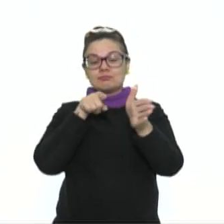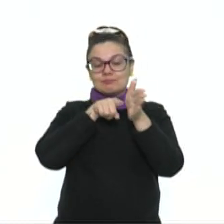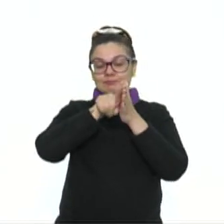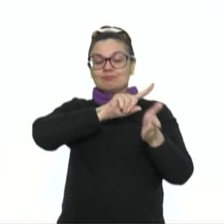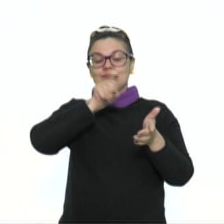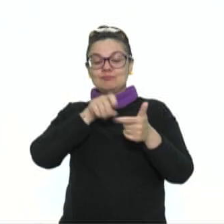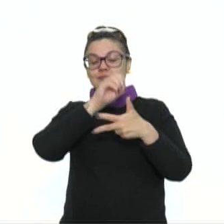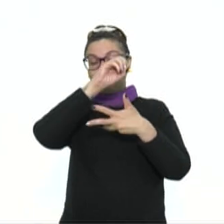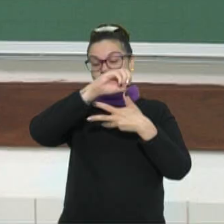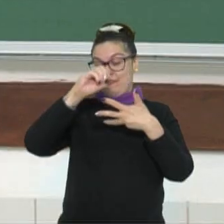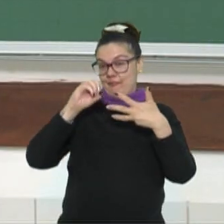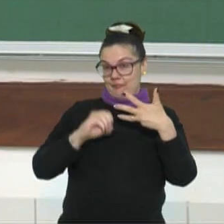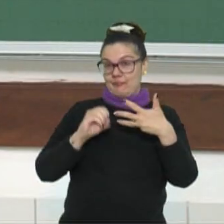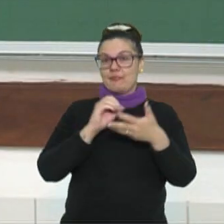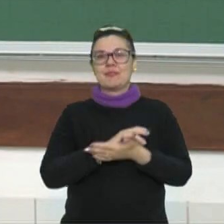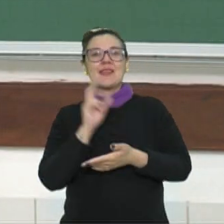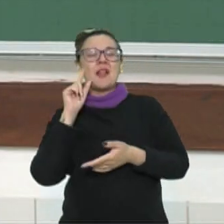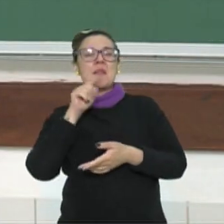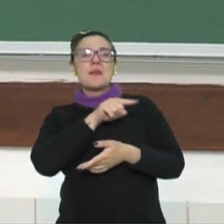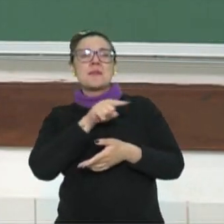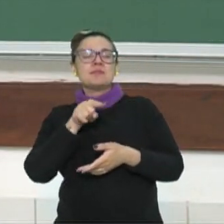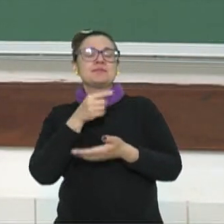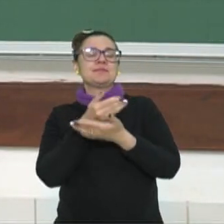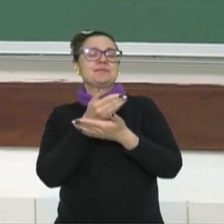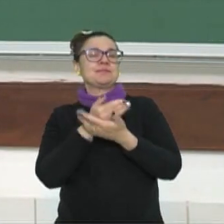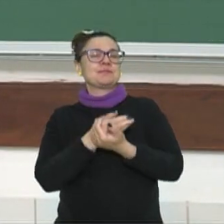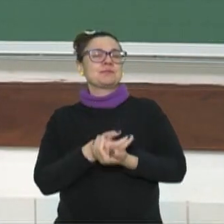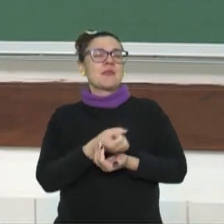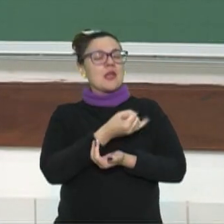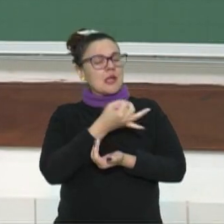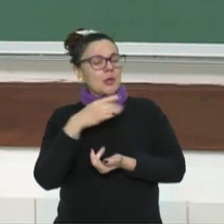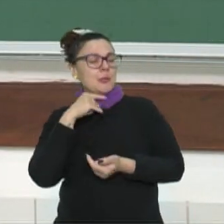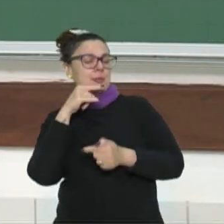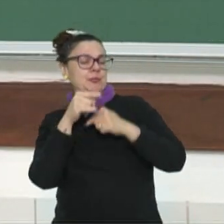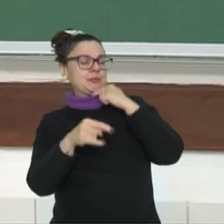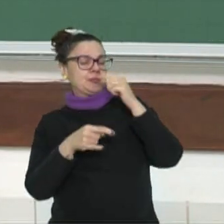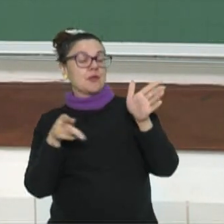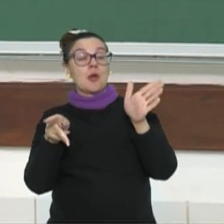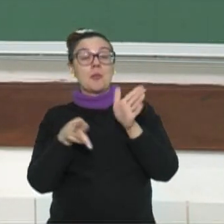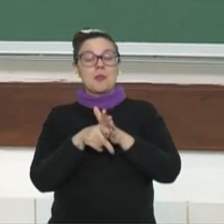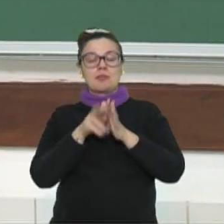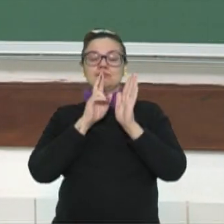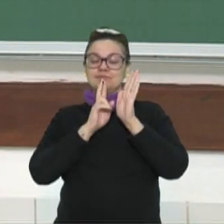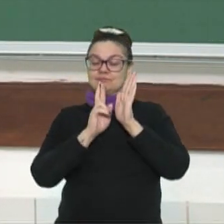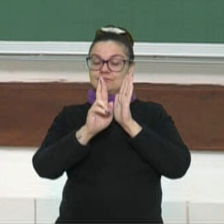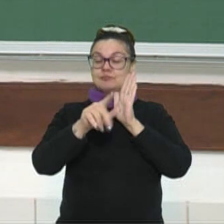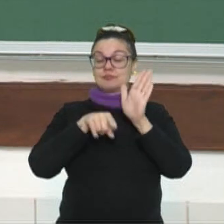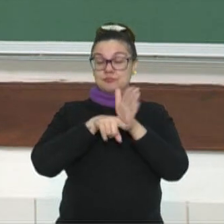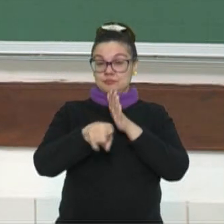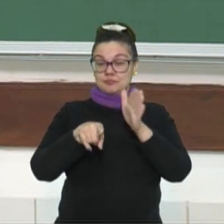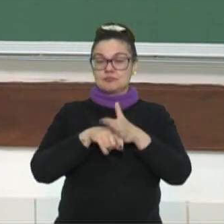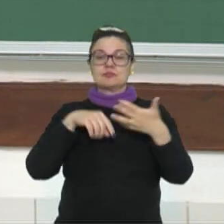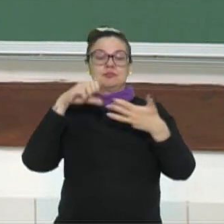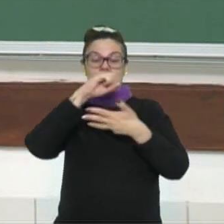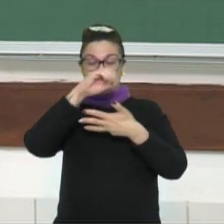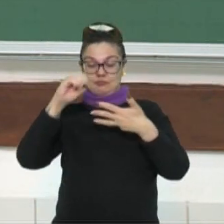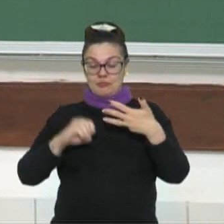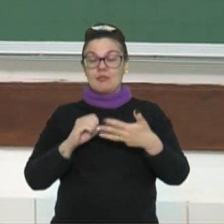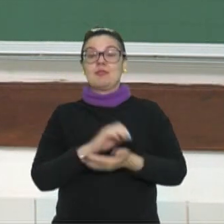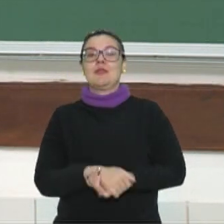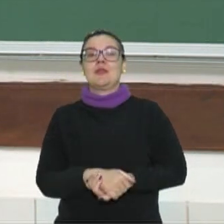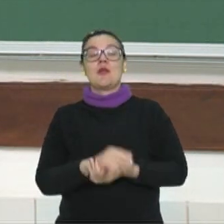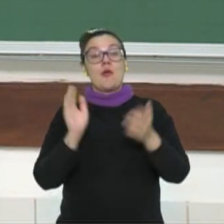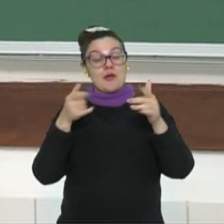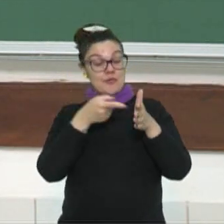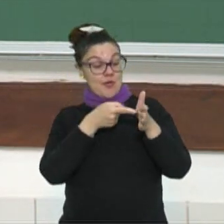questões do Enem. Lembra lá que a gente viu algumas dicas e estratégias para responder melhor as questões do Enem? Então, essa foi a